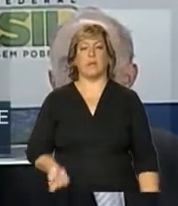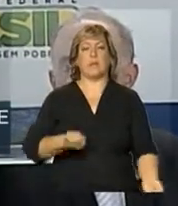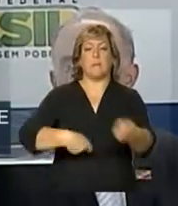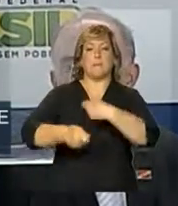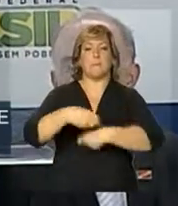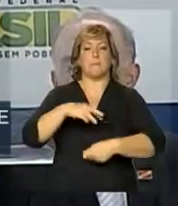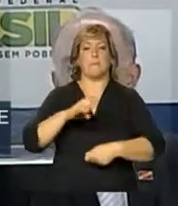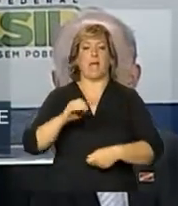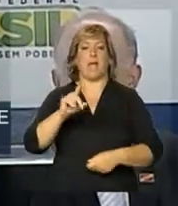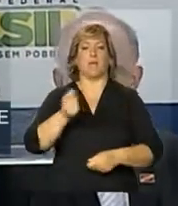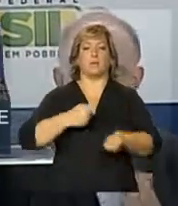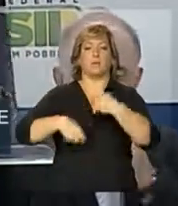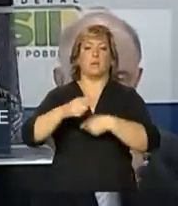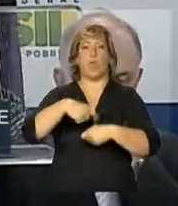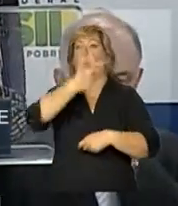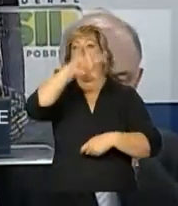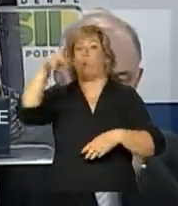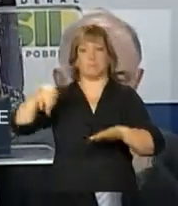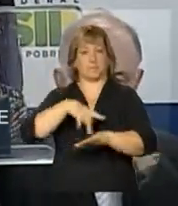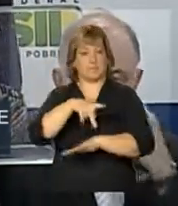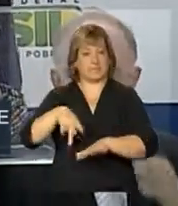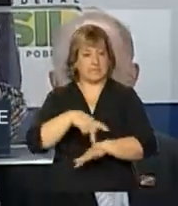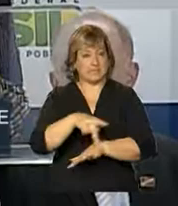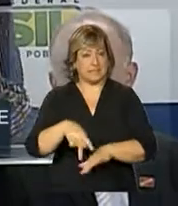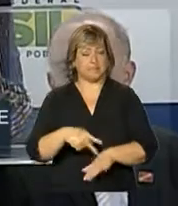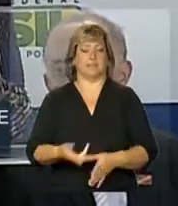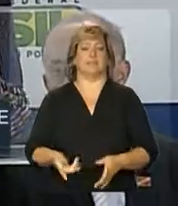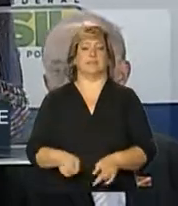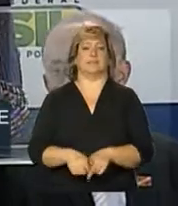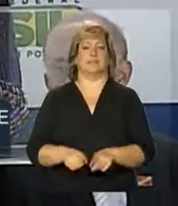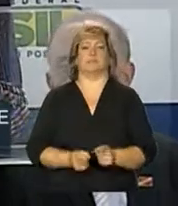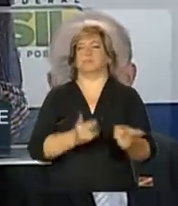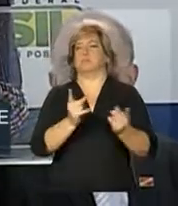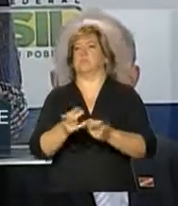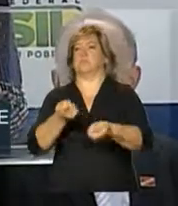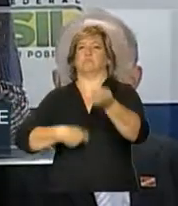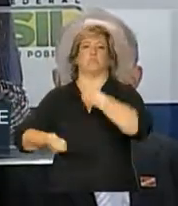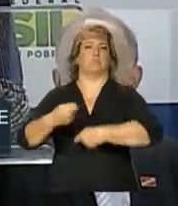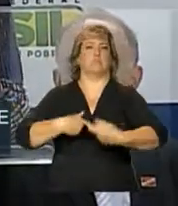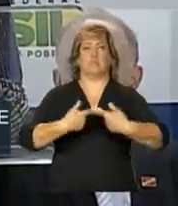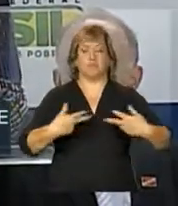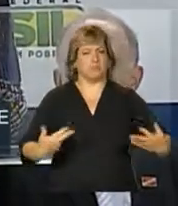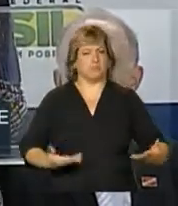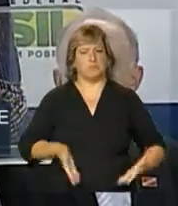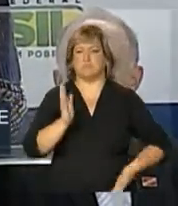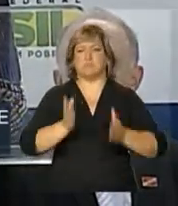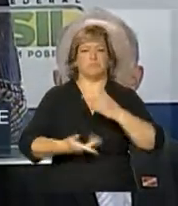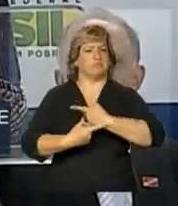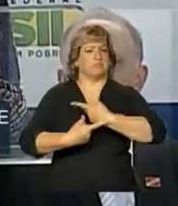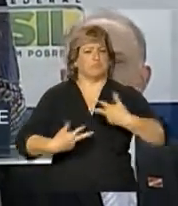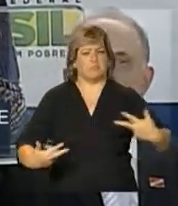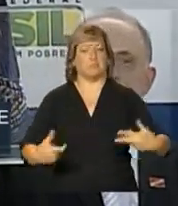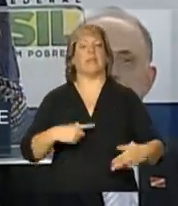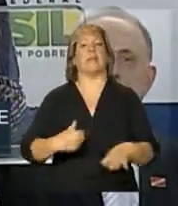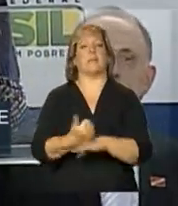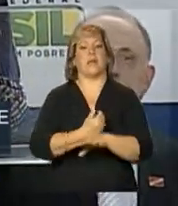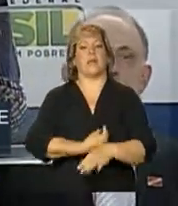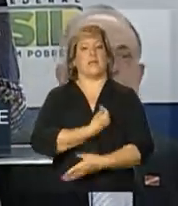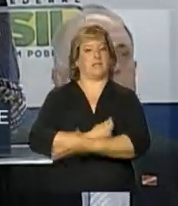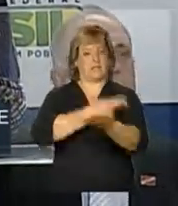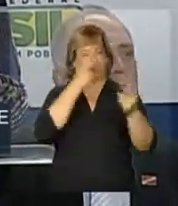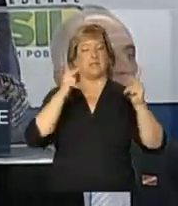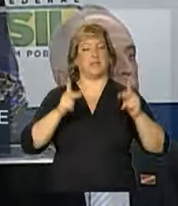mercados internacionais e, sobretudo, vamos melhorar os níveis de vida da